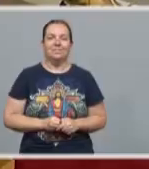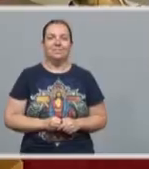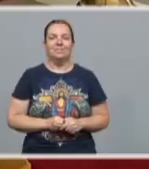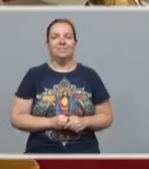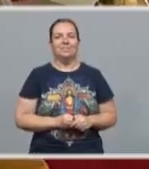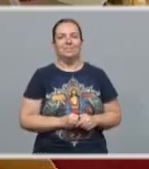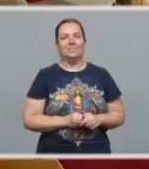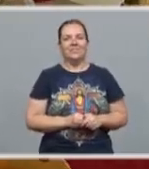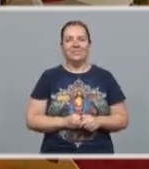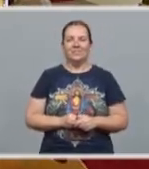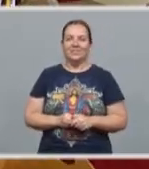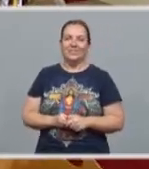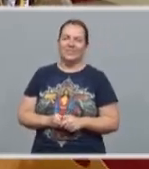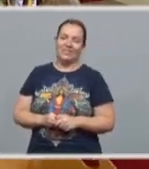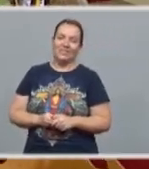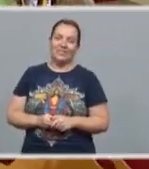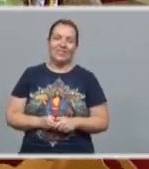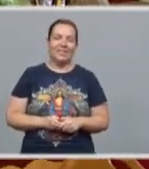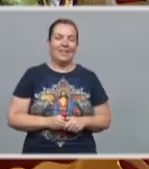Cantemos.